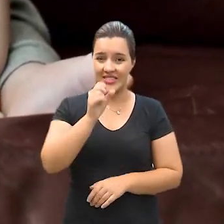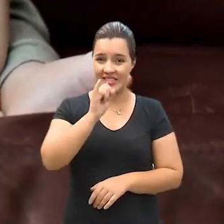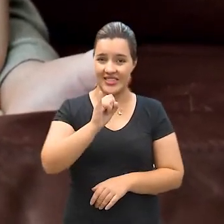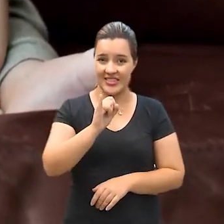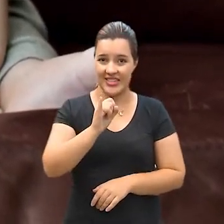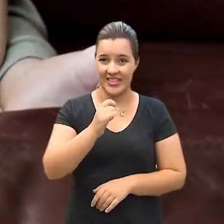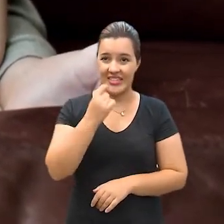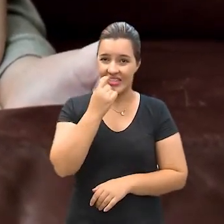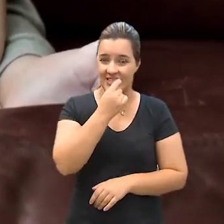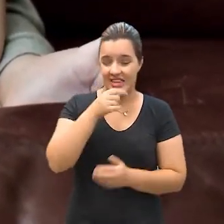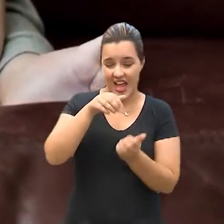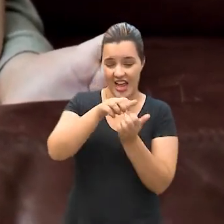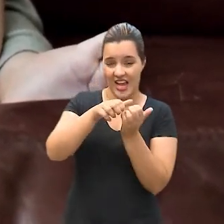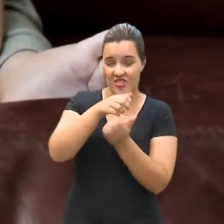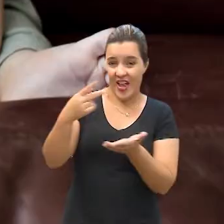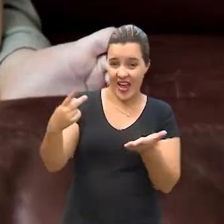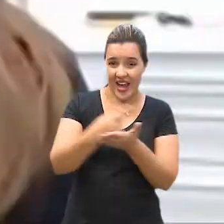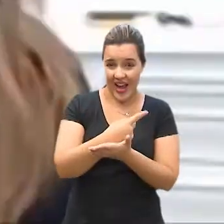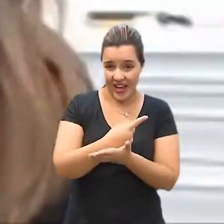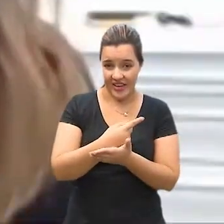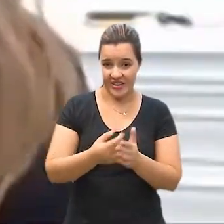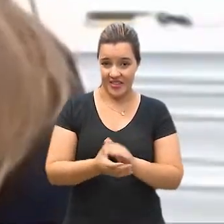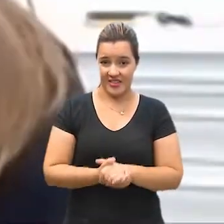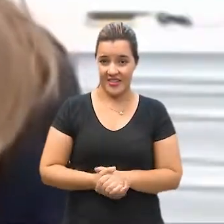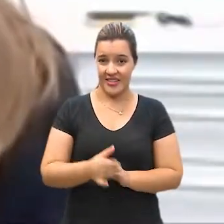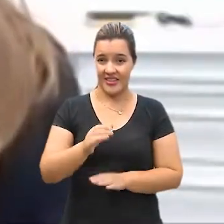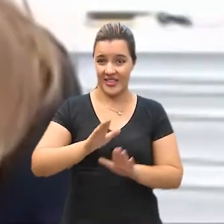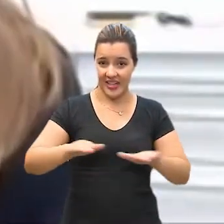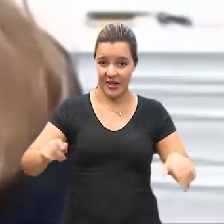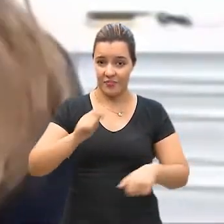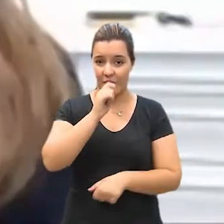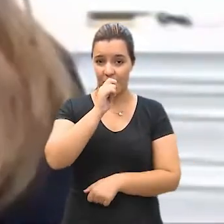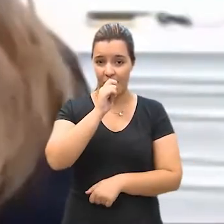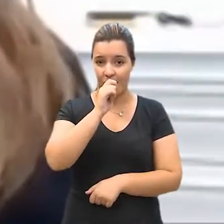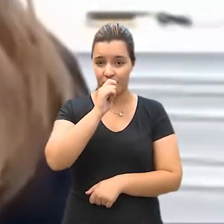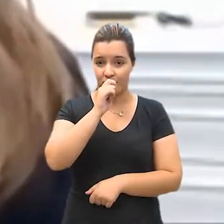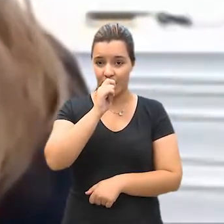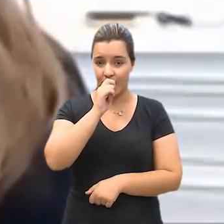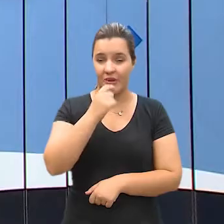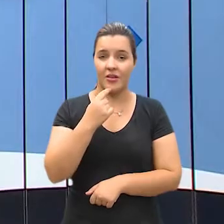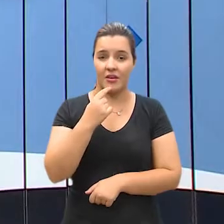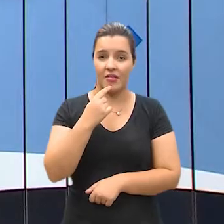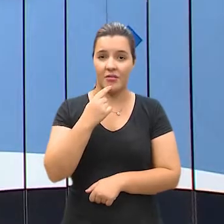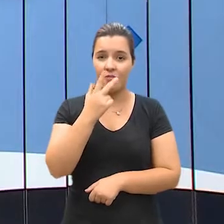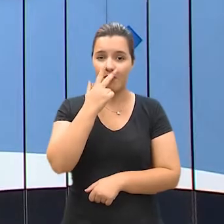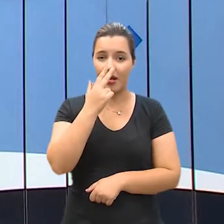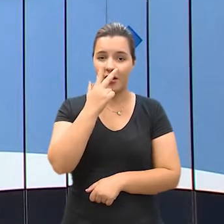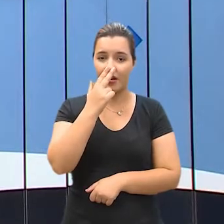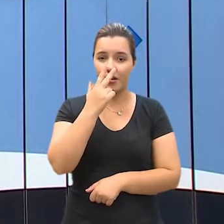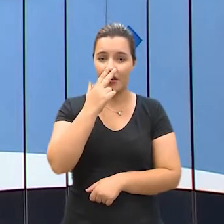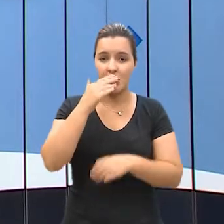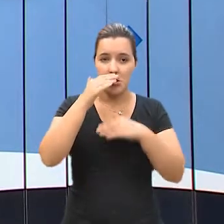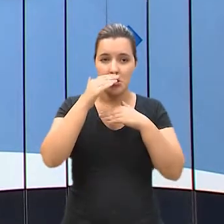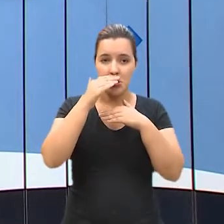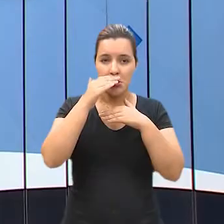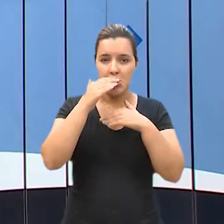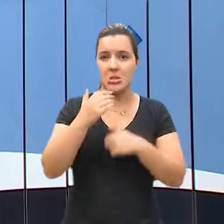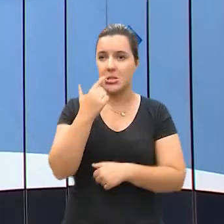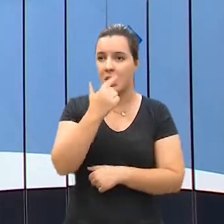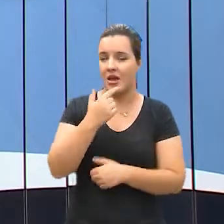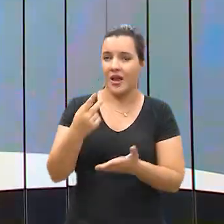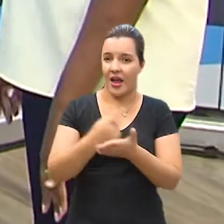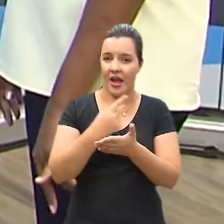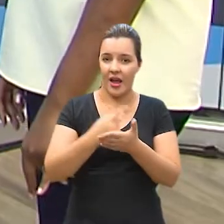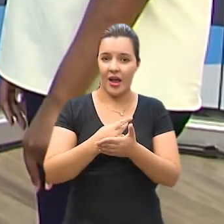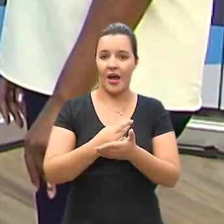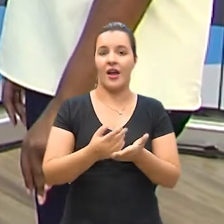posicionamento do dente. Se você reparar numa criança que chupa chupeta, ela tem a mordida, né, aberta, Vai os fazendo dentes. aquela forma já,